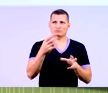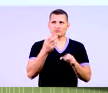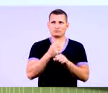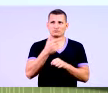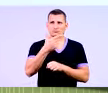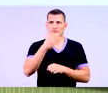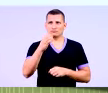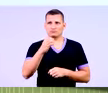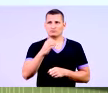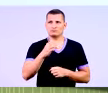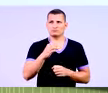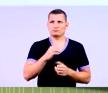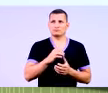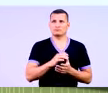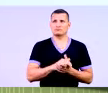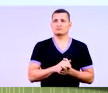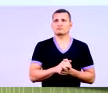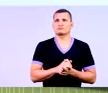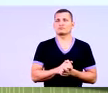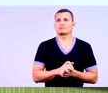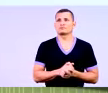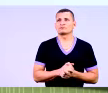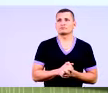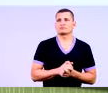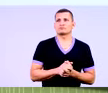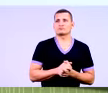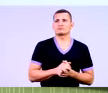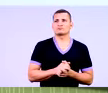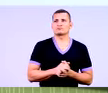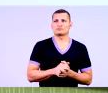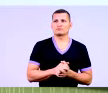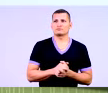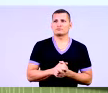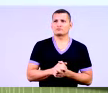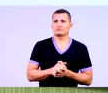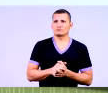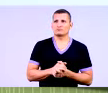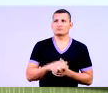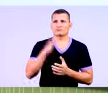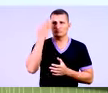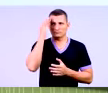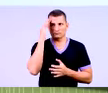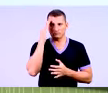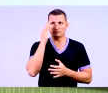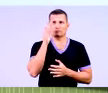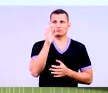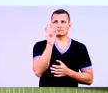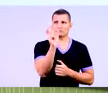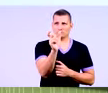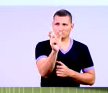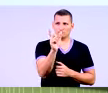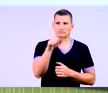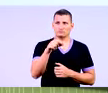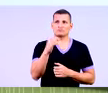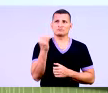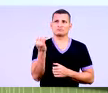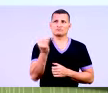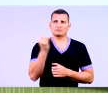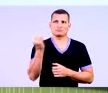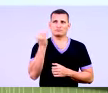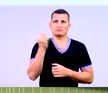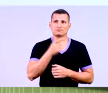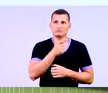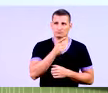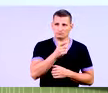ele tem 22 anos nove meses e oito dias então o entendimento da variável a aplicação dela é fundamental para você não ter